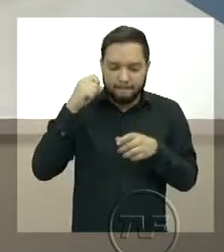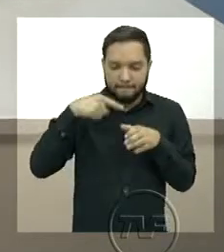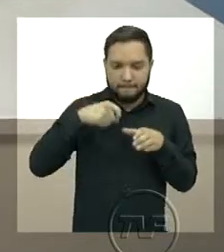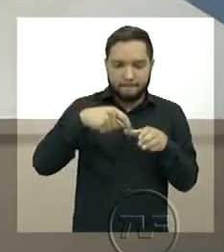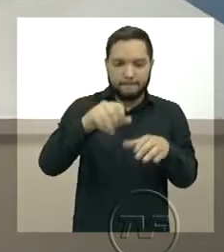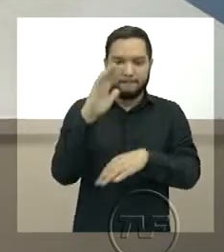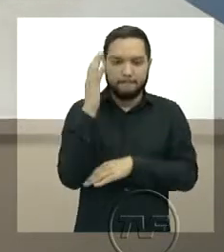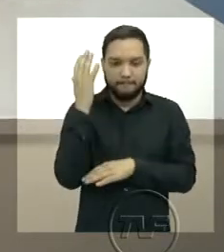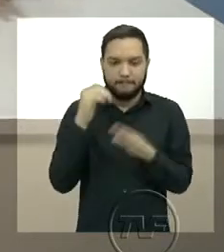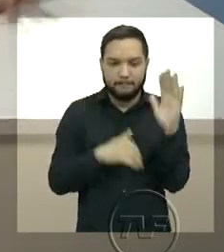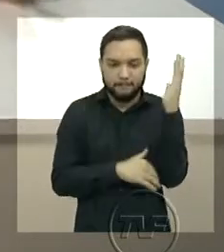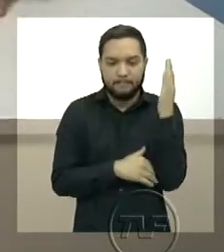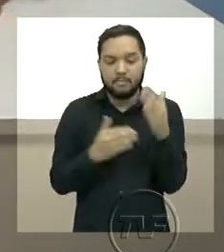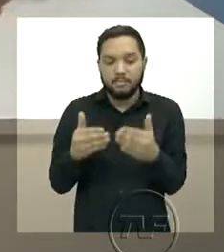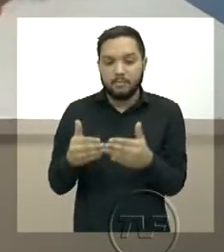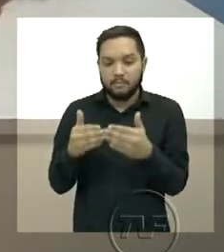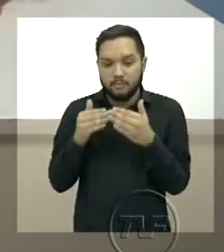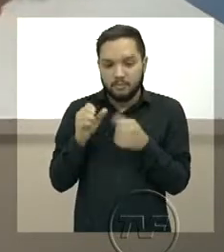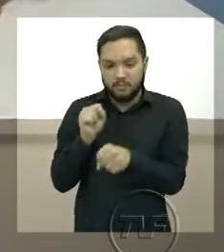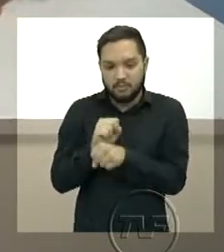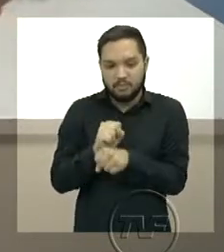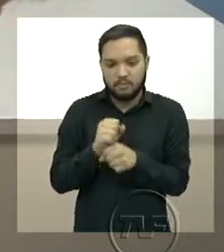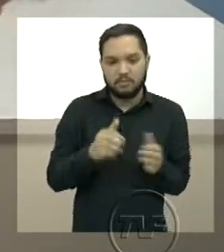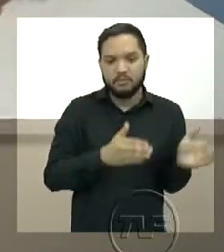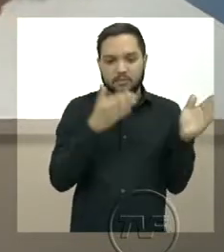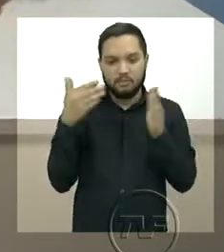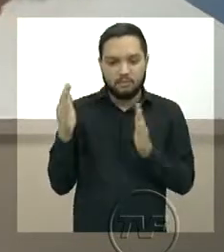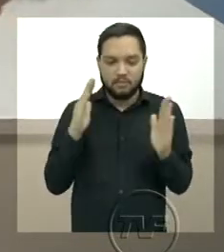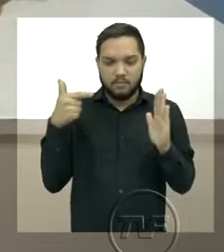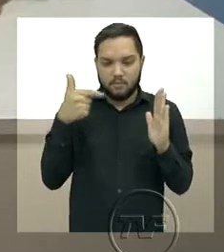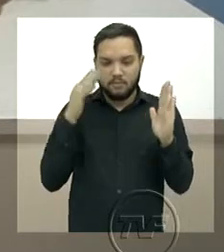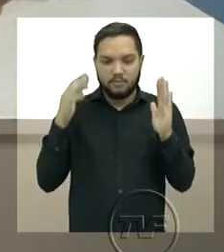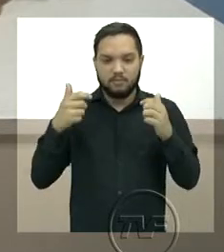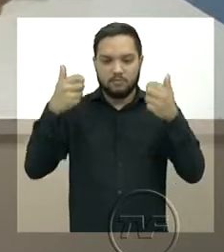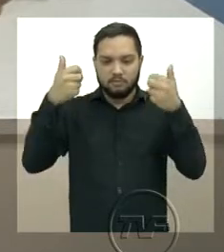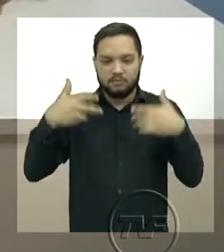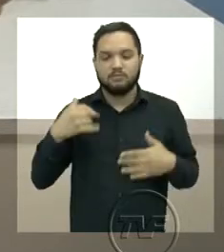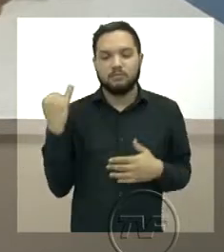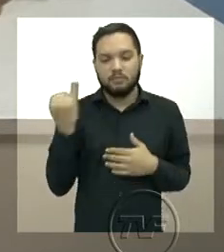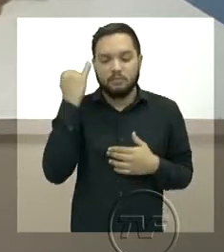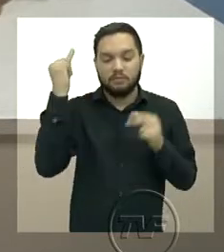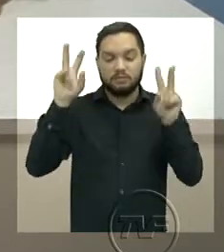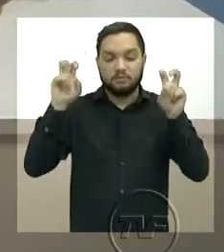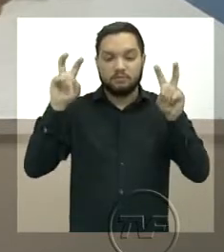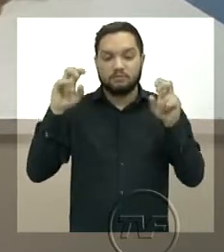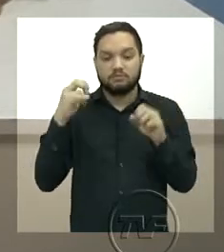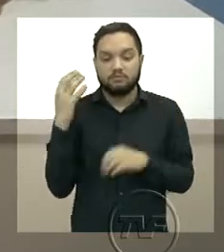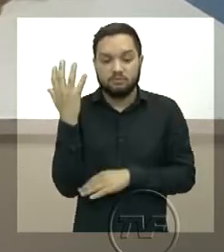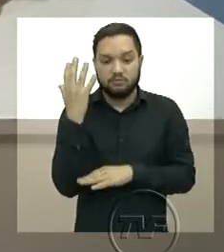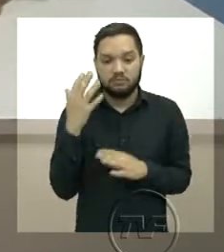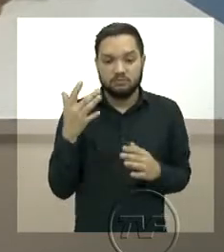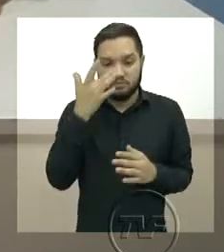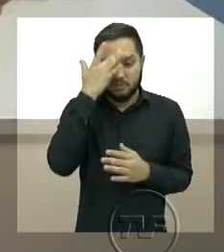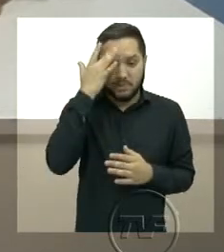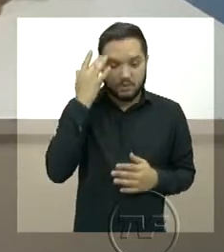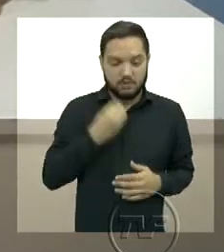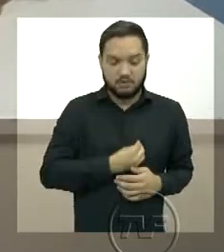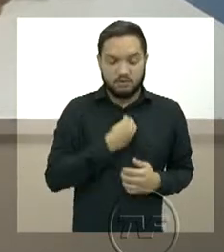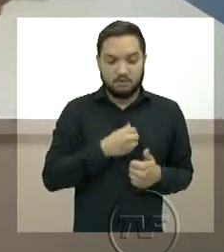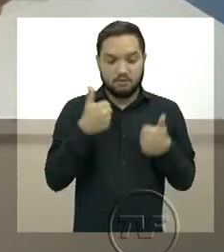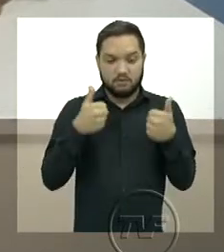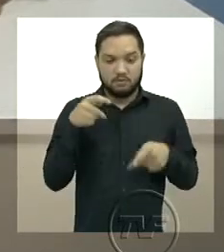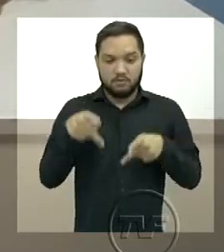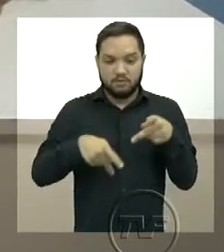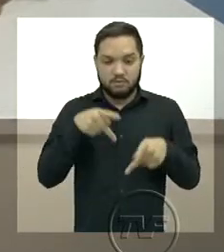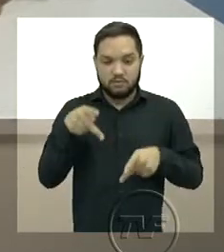nós vamos pedir licença ao senhor para falar no próximo bloco sobre esse tema, que é um tema importantíssimo, né, para o bem-estar social, para que a